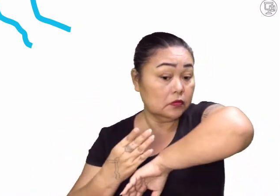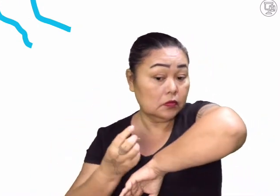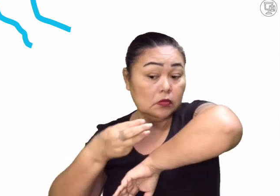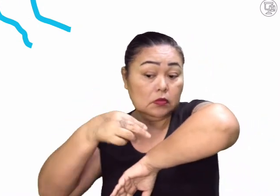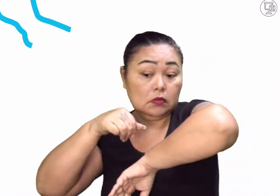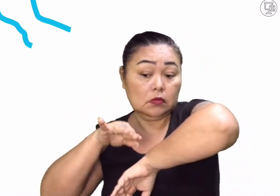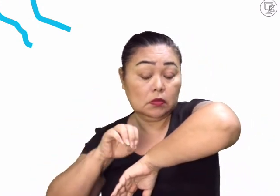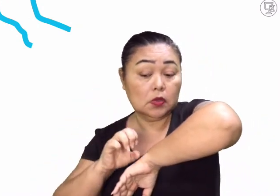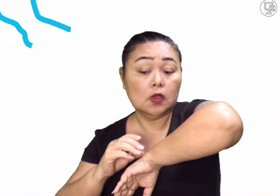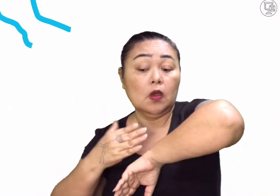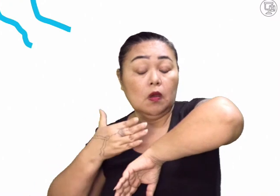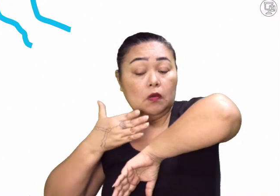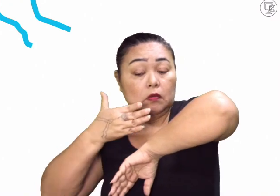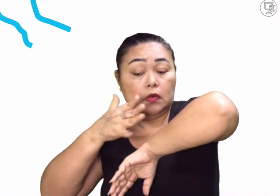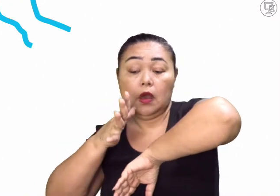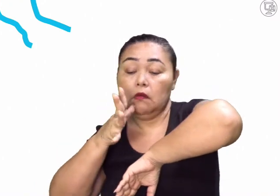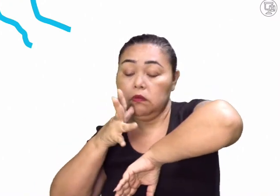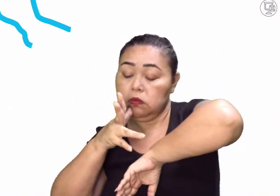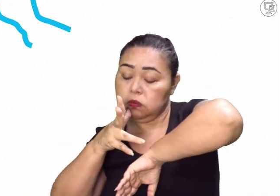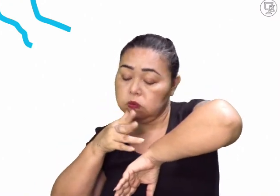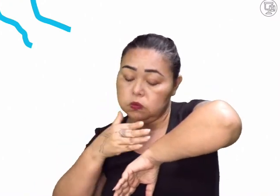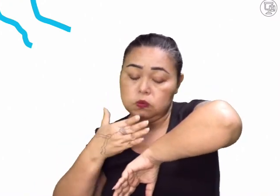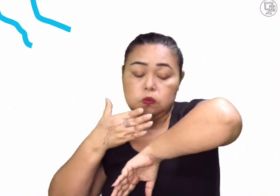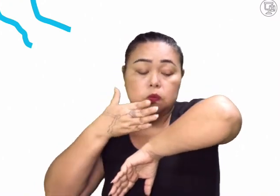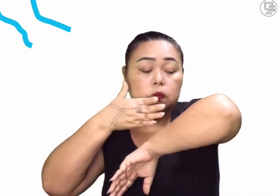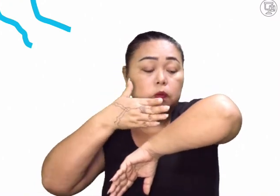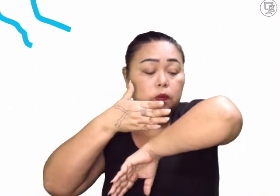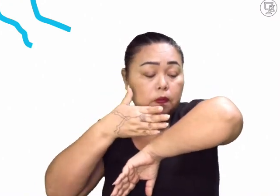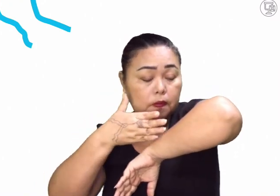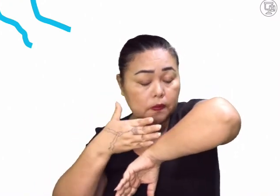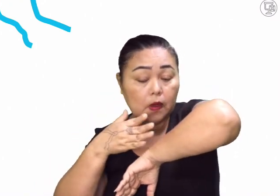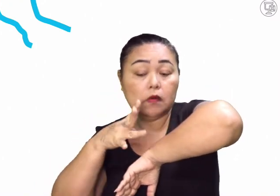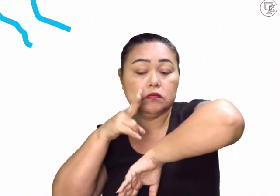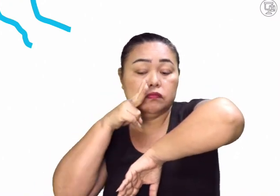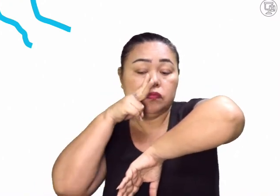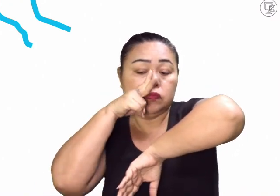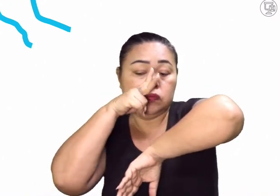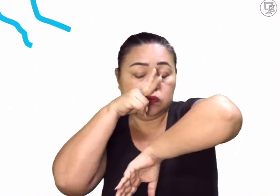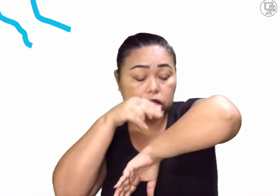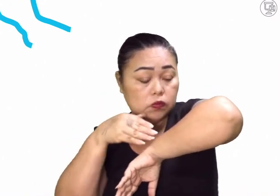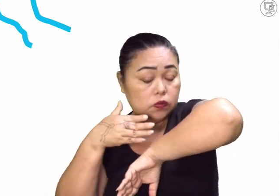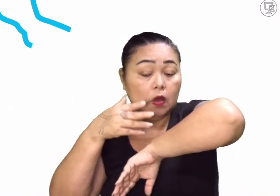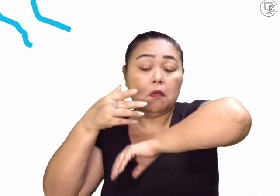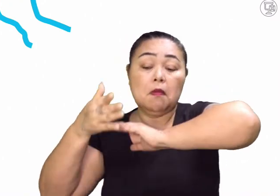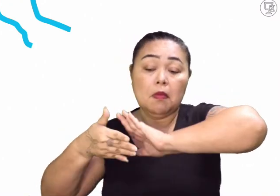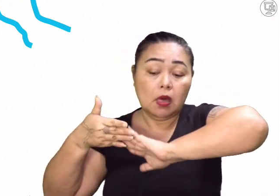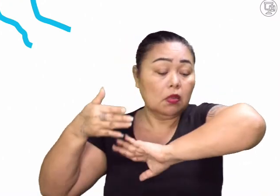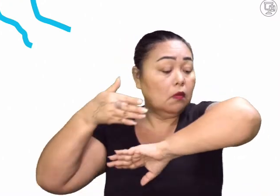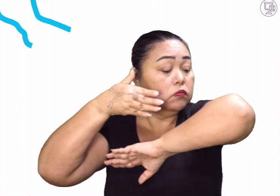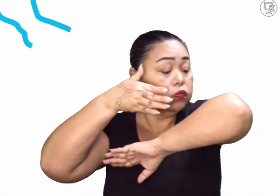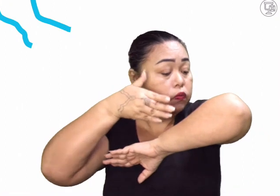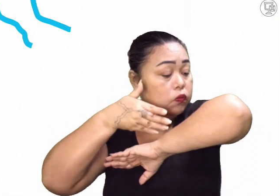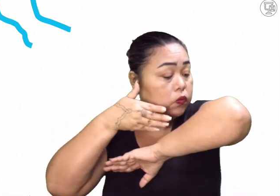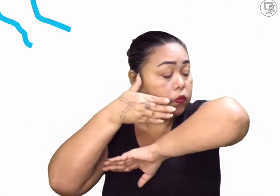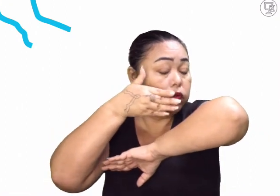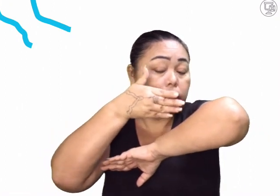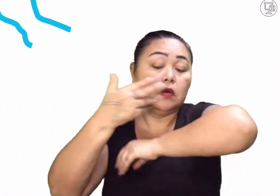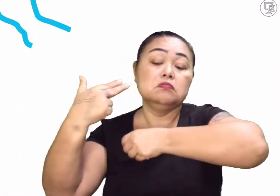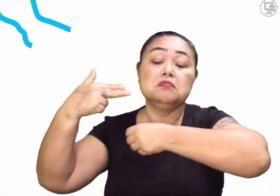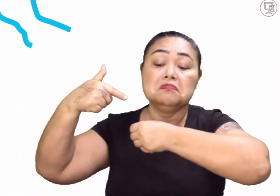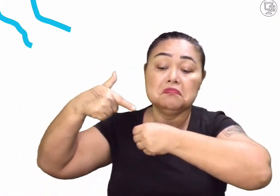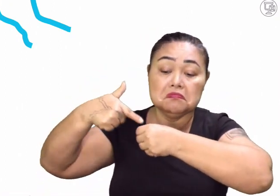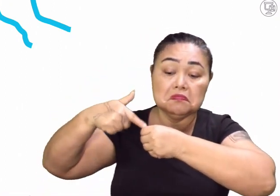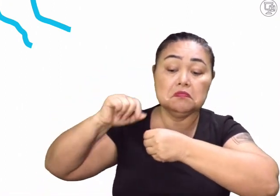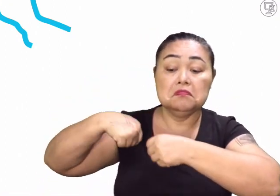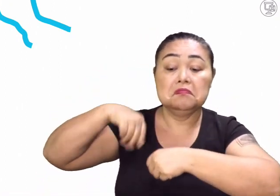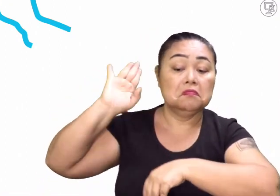montante, ele vem mais devagar, fazendo mais esforço do equipamento, do maquinário e, obviamente, gastando